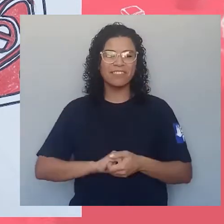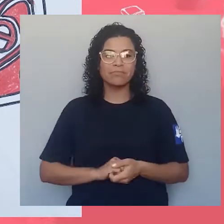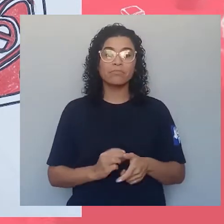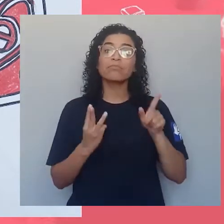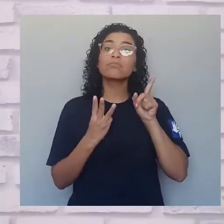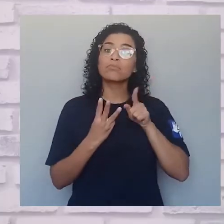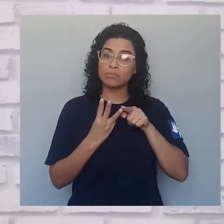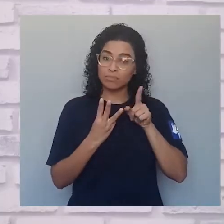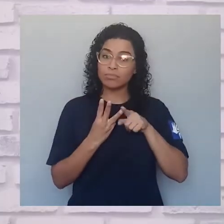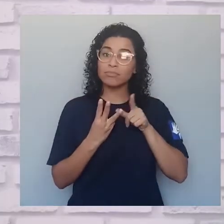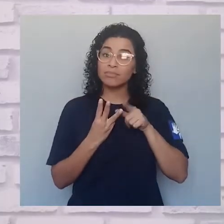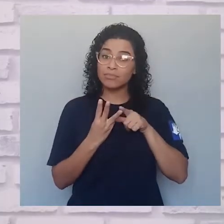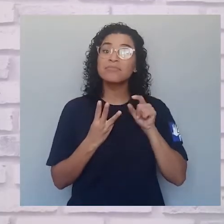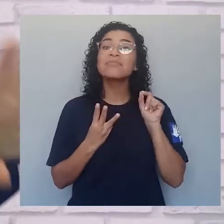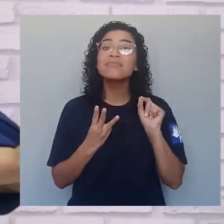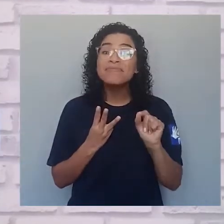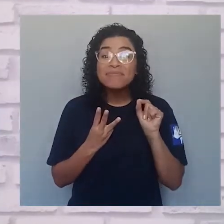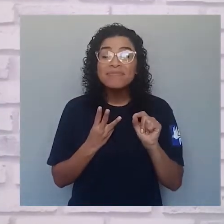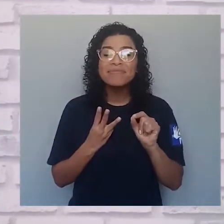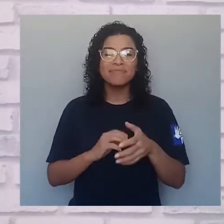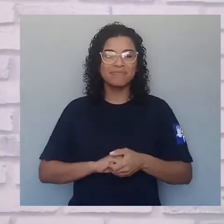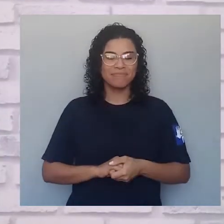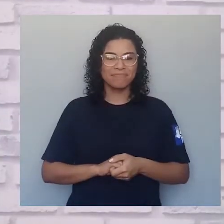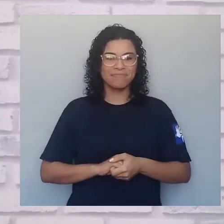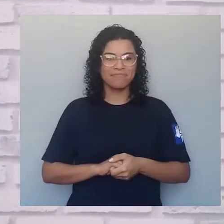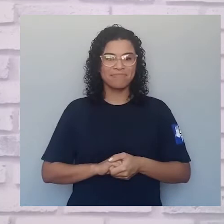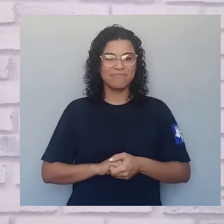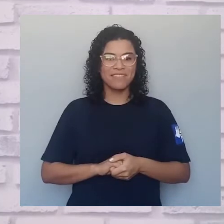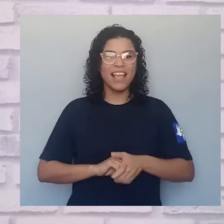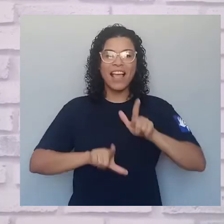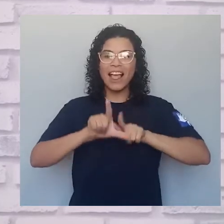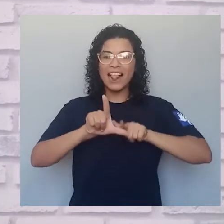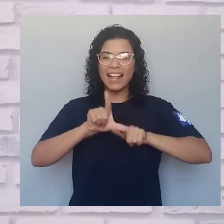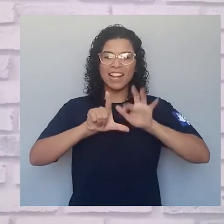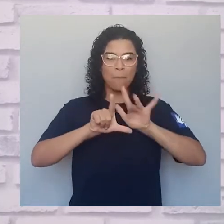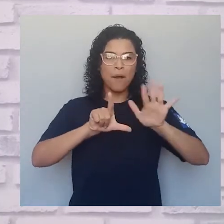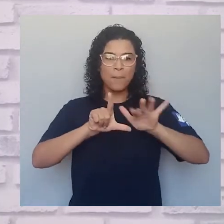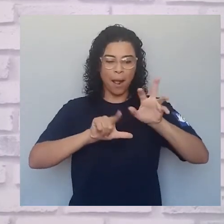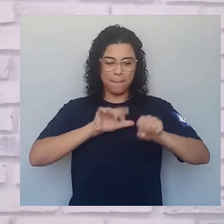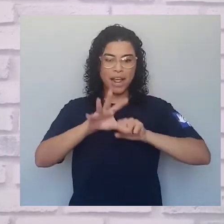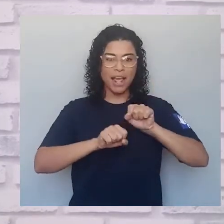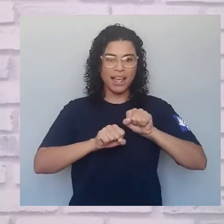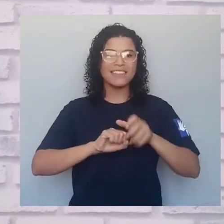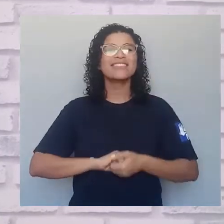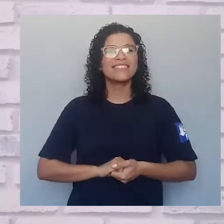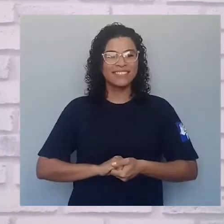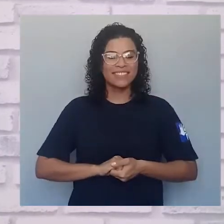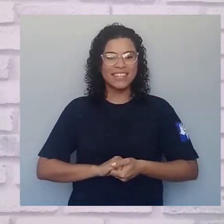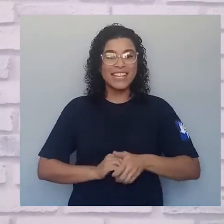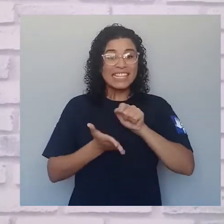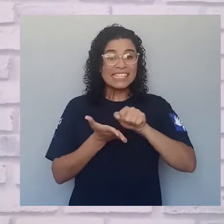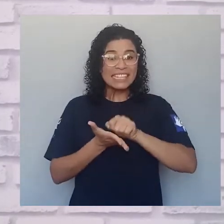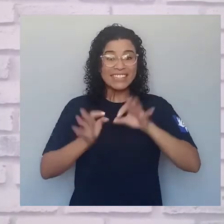em terceiro lugar, vocês vão pegar as letras móveis e